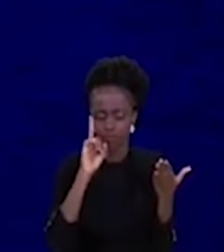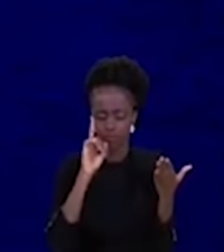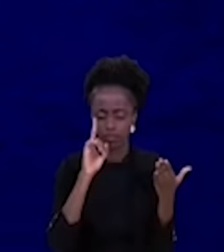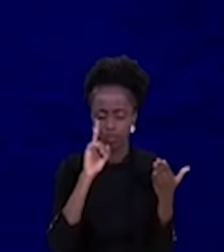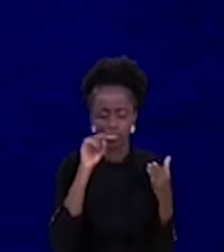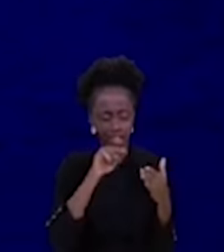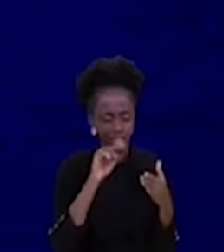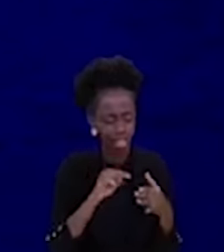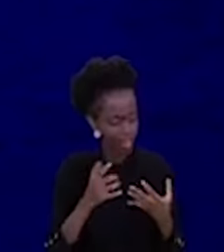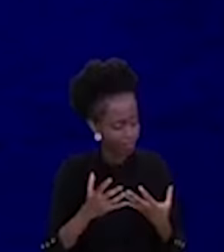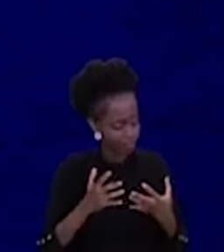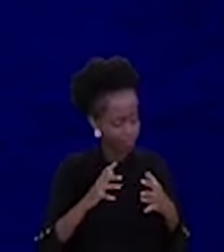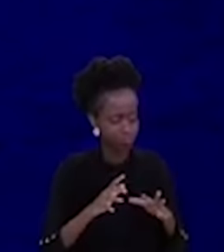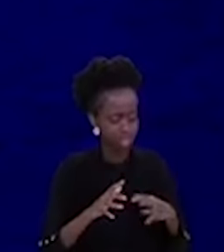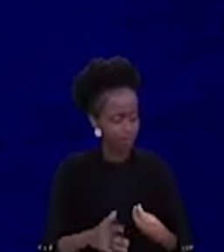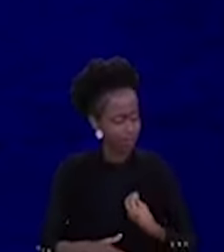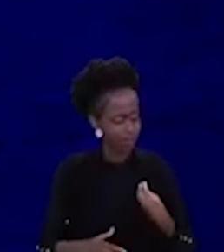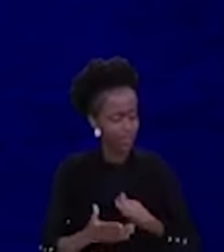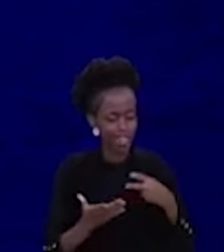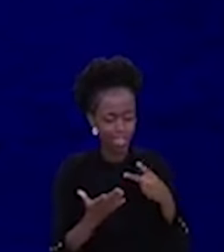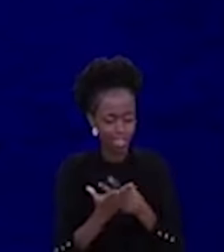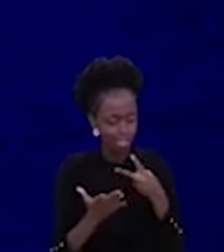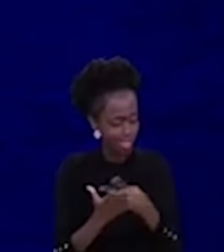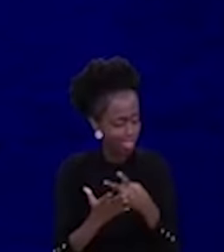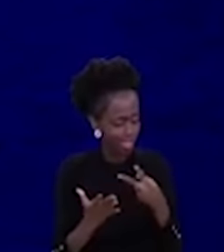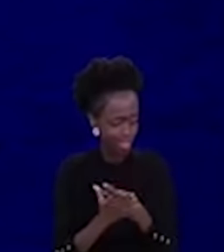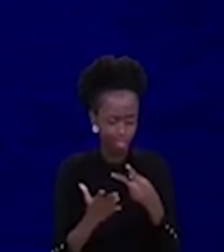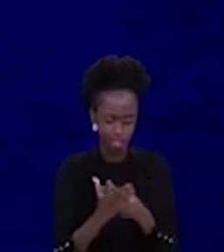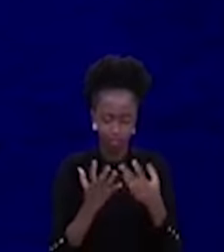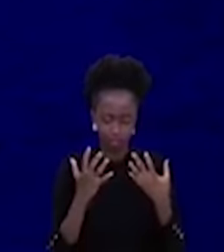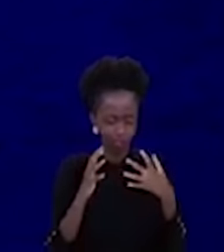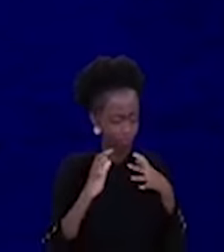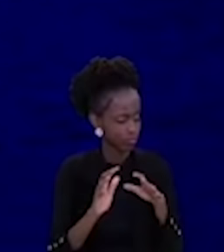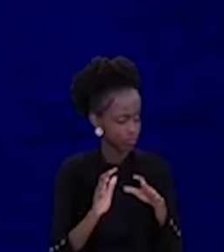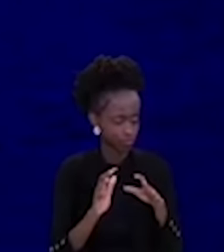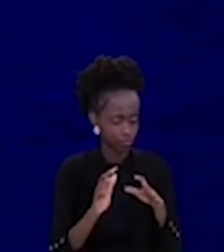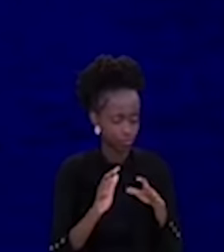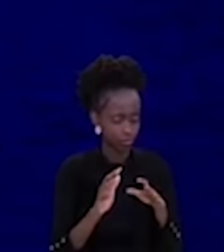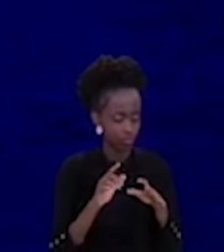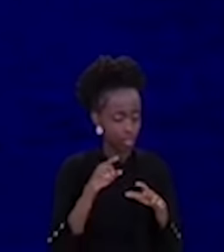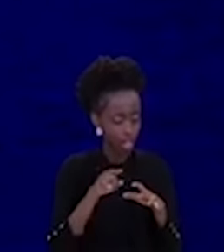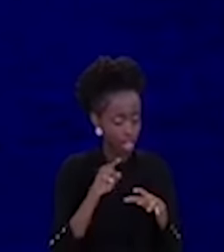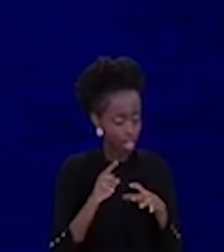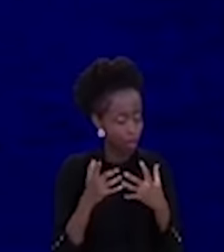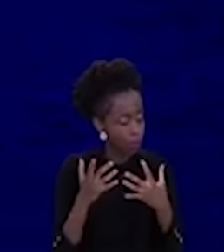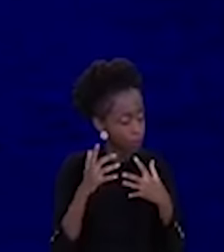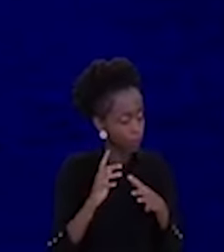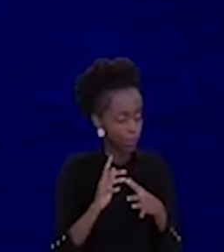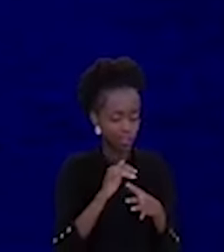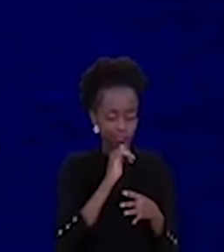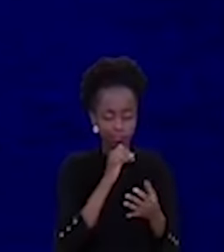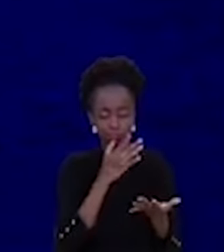que não quer mais viver no erro, não quer mais viver, seja